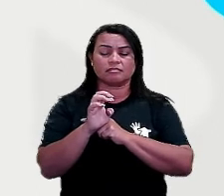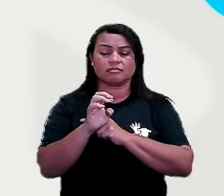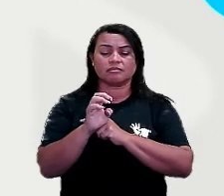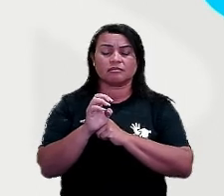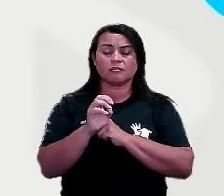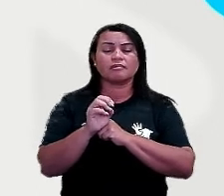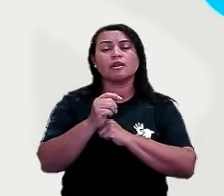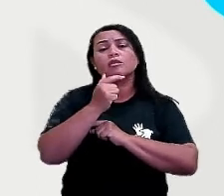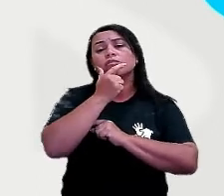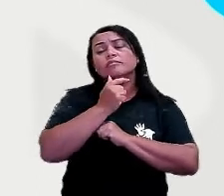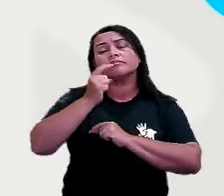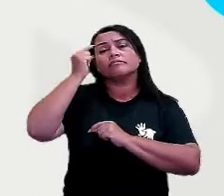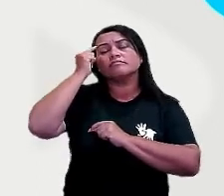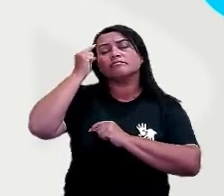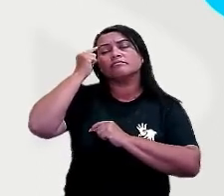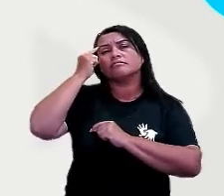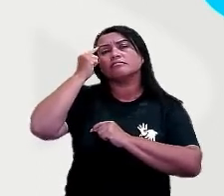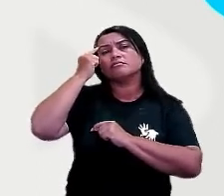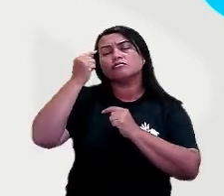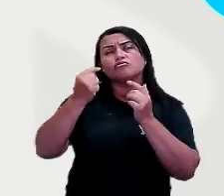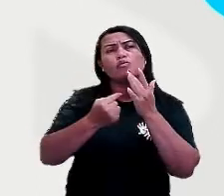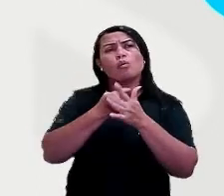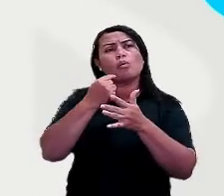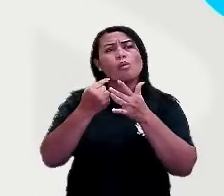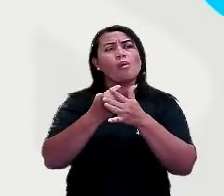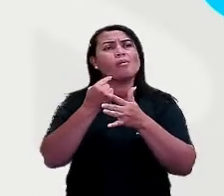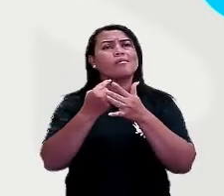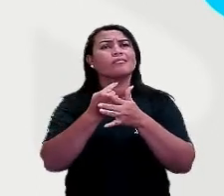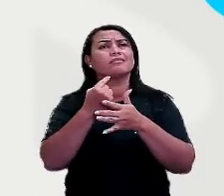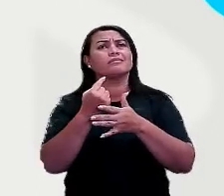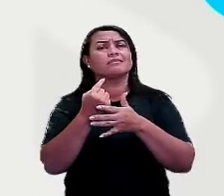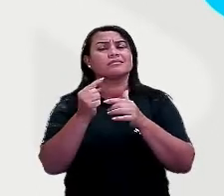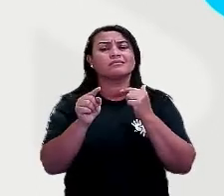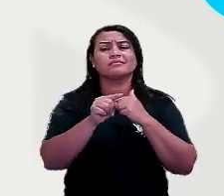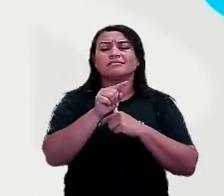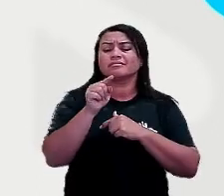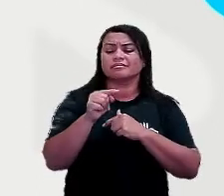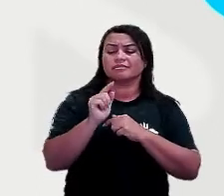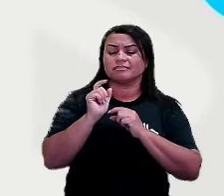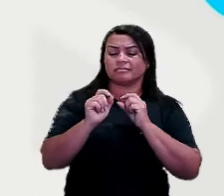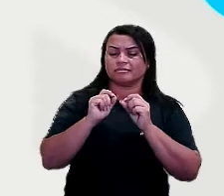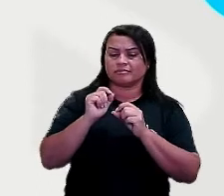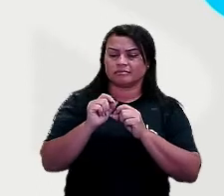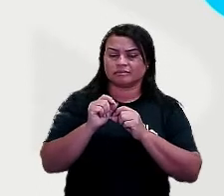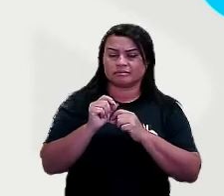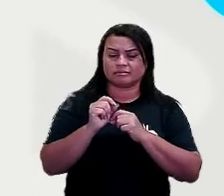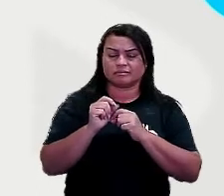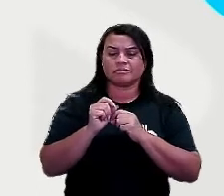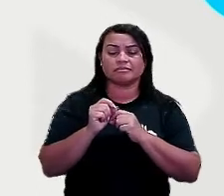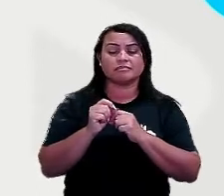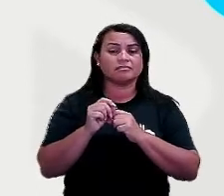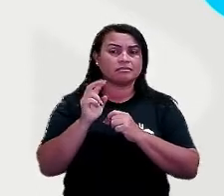pensar nos porquês da existência. Lembra que eu falei que tem um porquê, que ele também pode ser